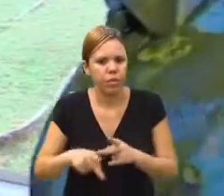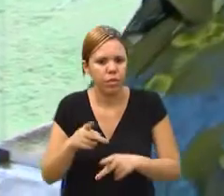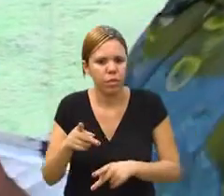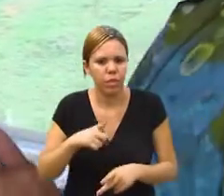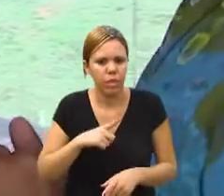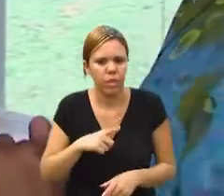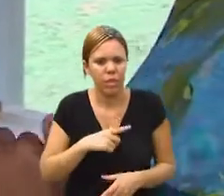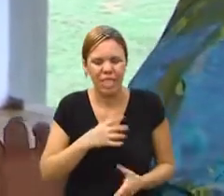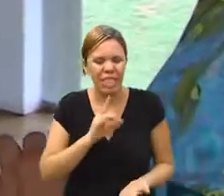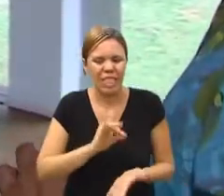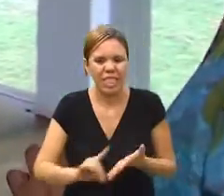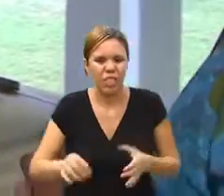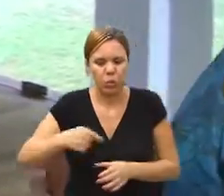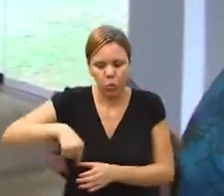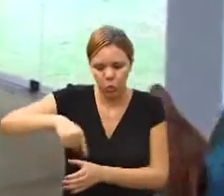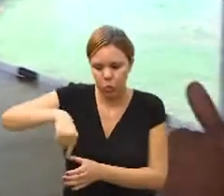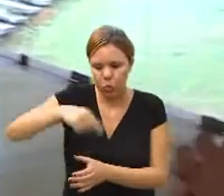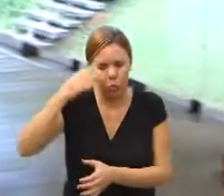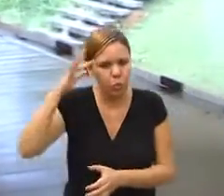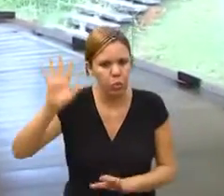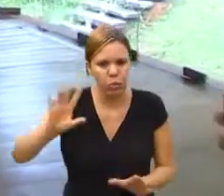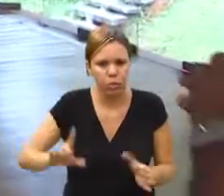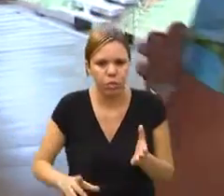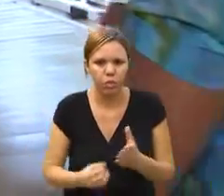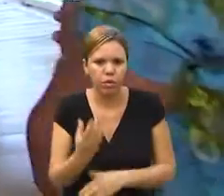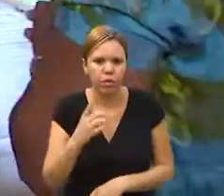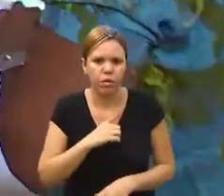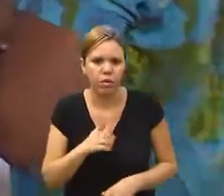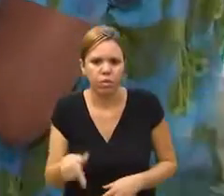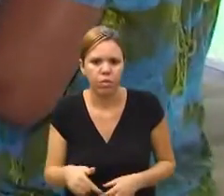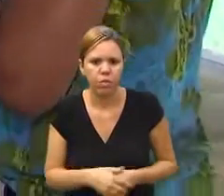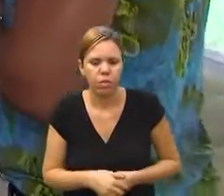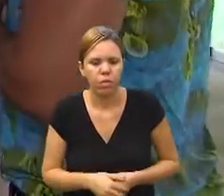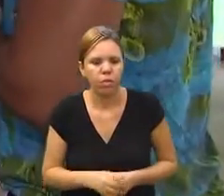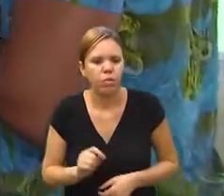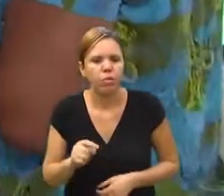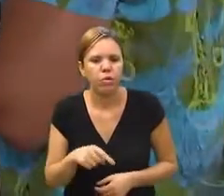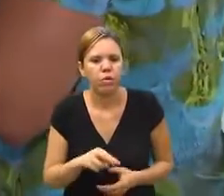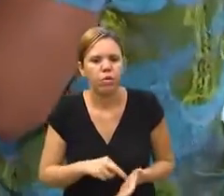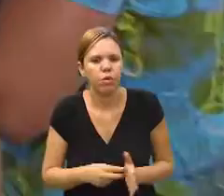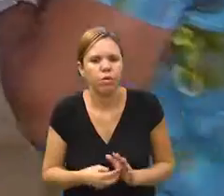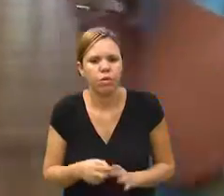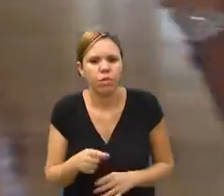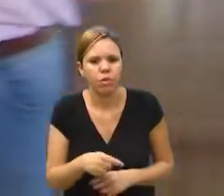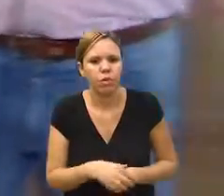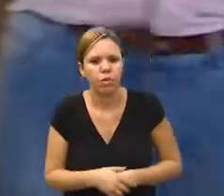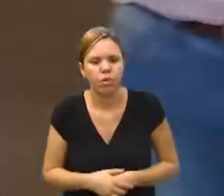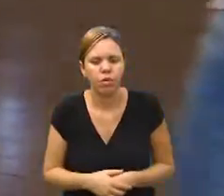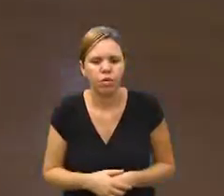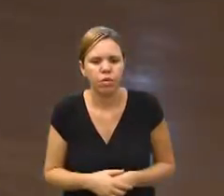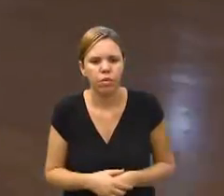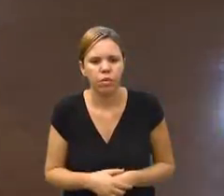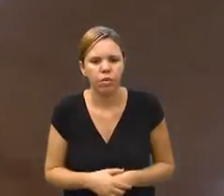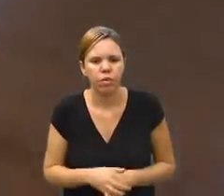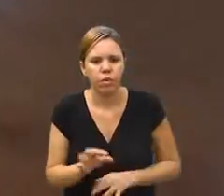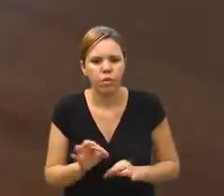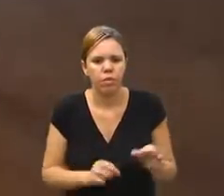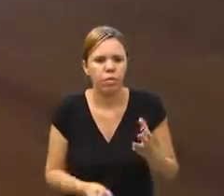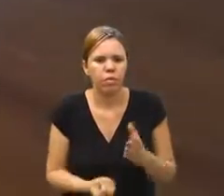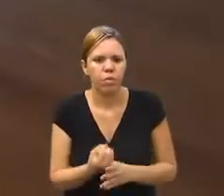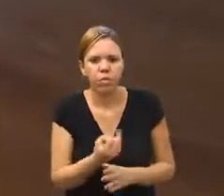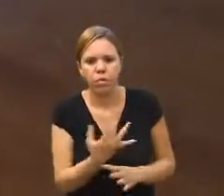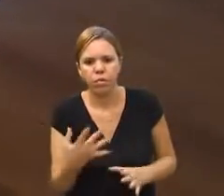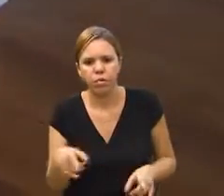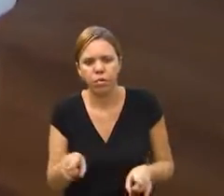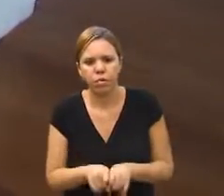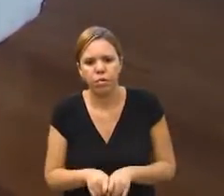só que interessante, tem tanta coisa que a gente nem imagina que existe, né? Essa aqui o que é, por favor, Estênio? Essa é uma produção dessa série